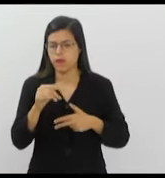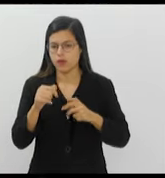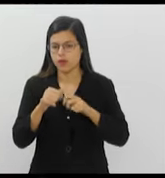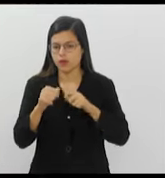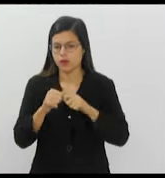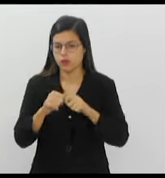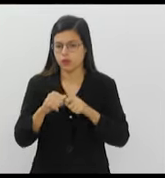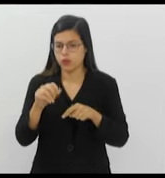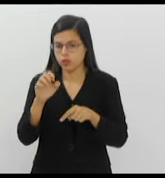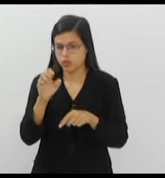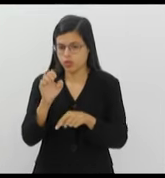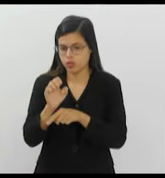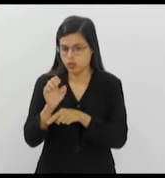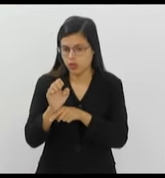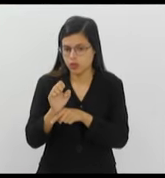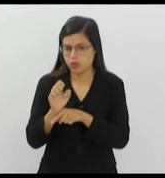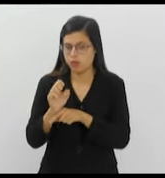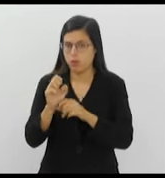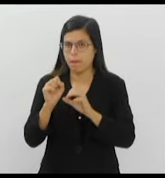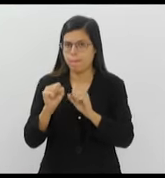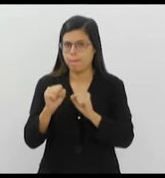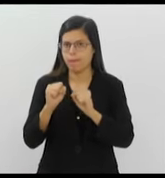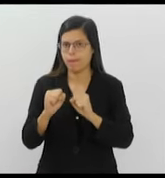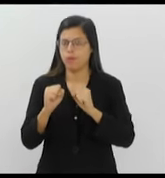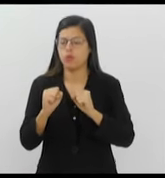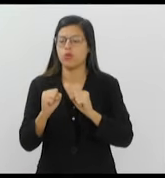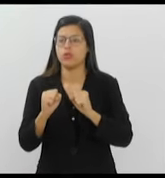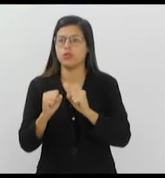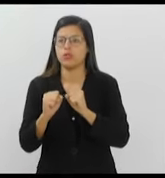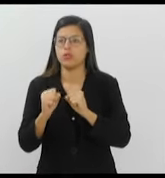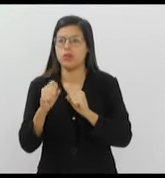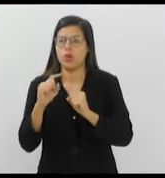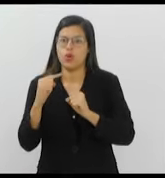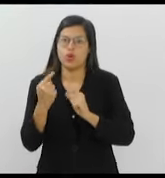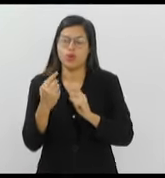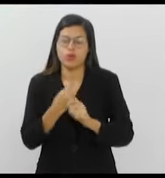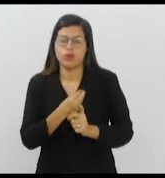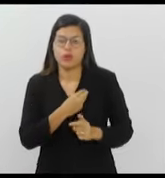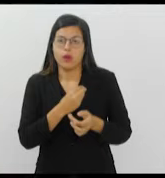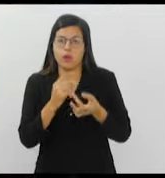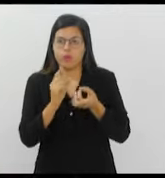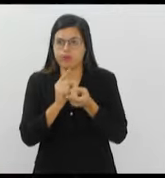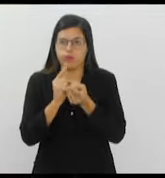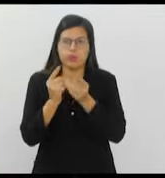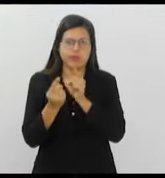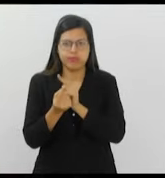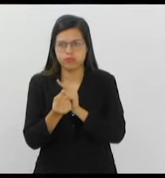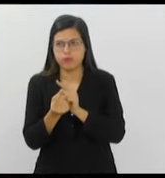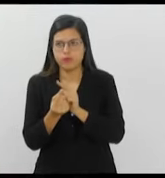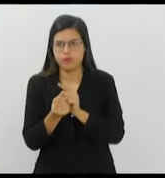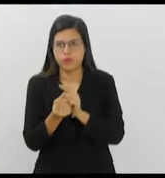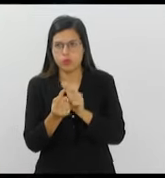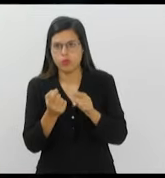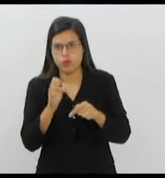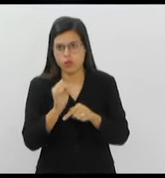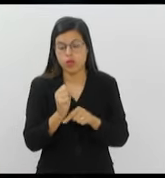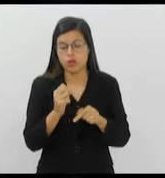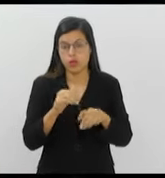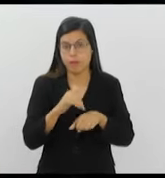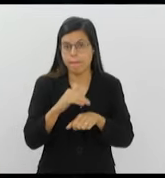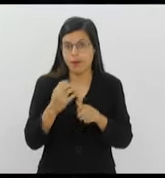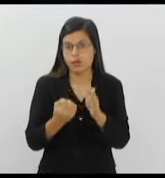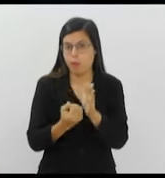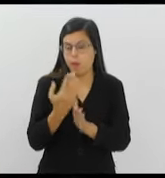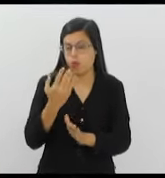Estado possa se tornar... Nós vivemos um antagonismo, senhor presidente. O Estado que mais produz gás e